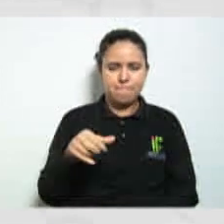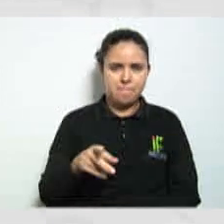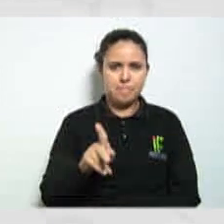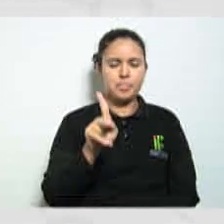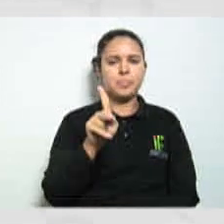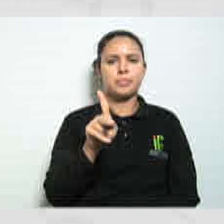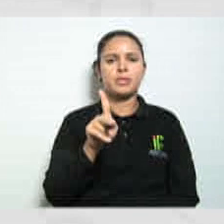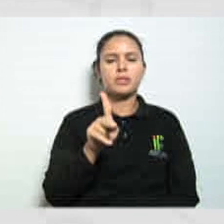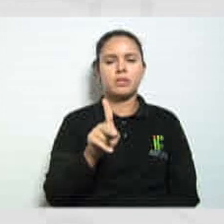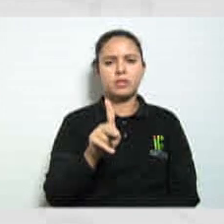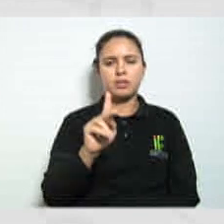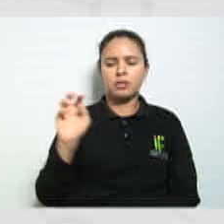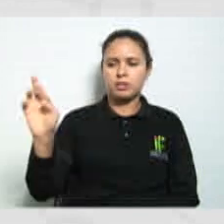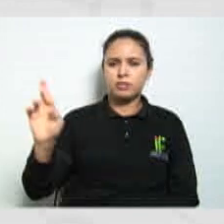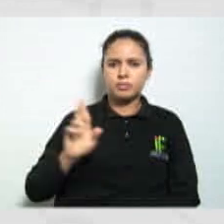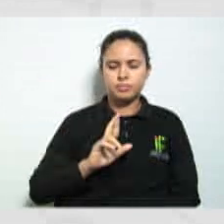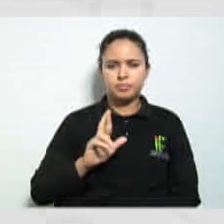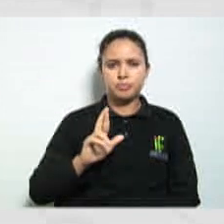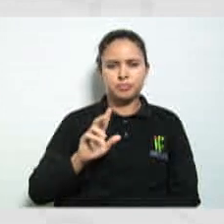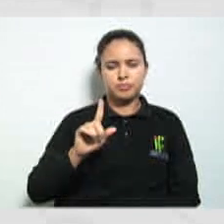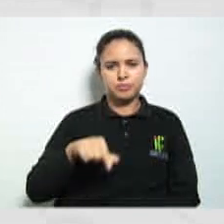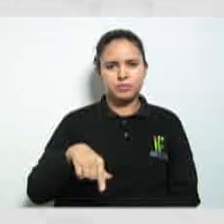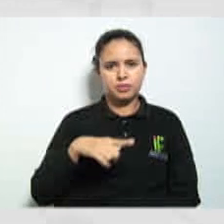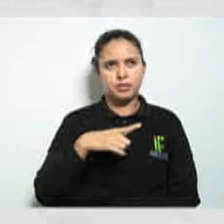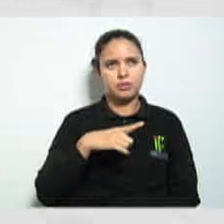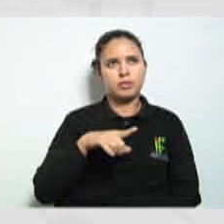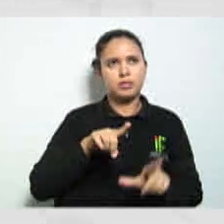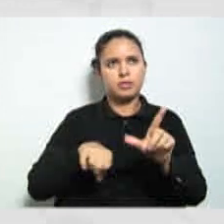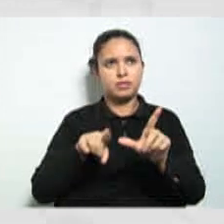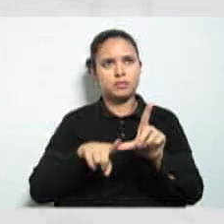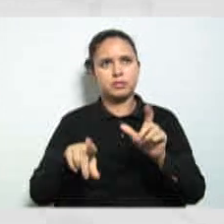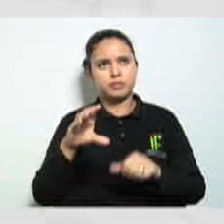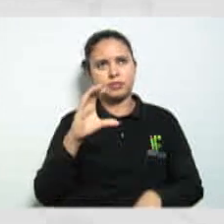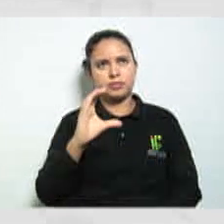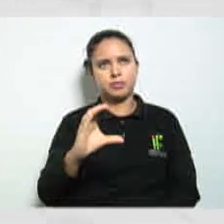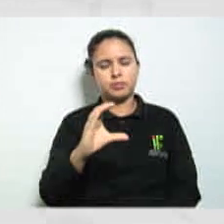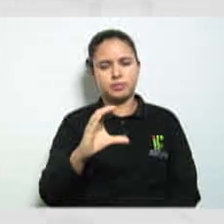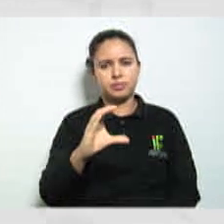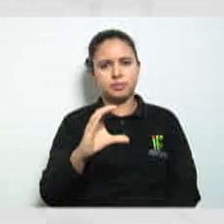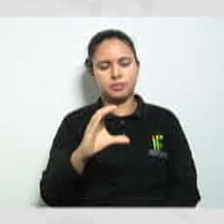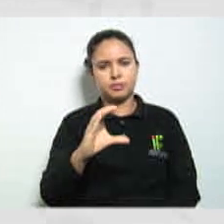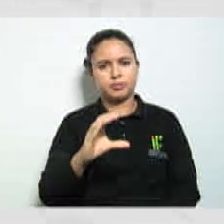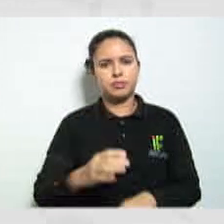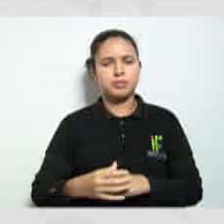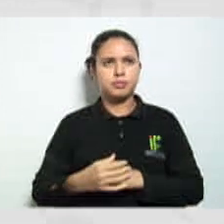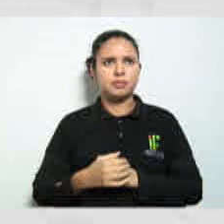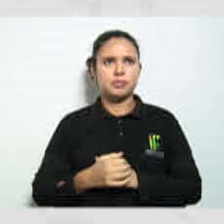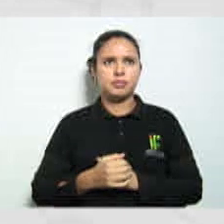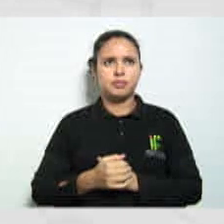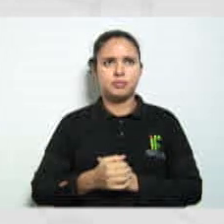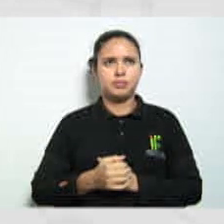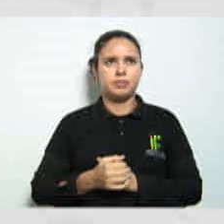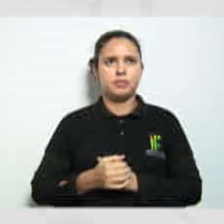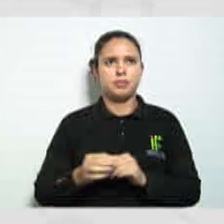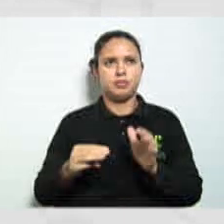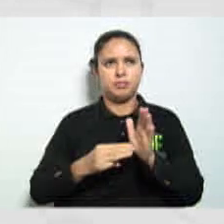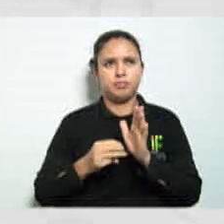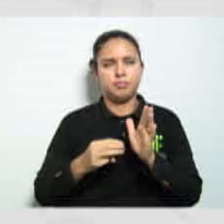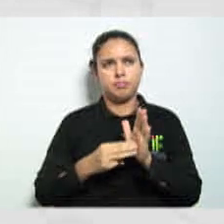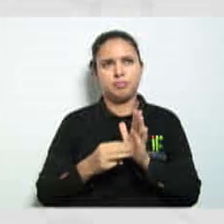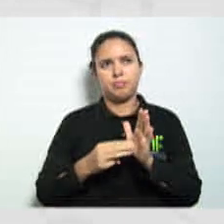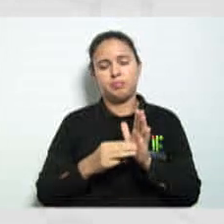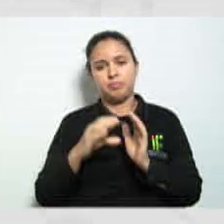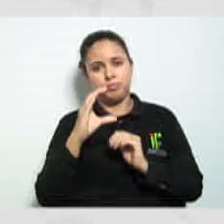Luzia, eles colocaram que seria a letra C. Método das partidas